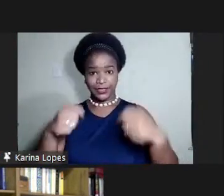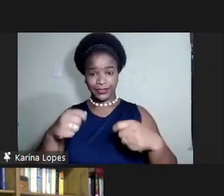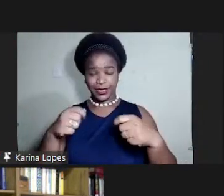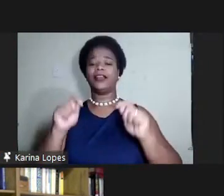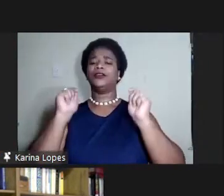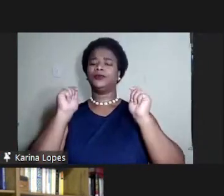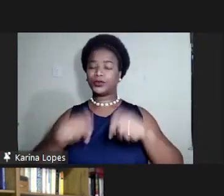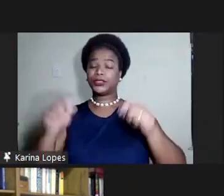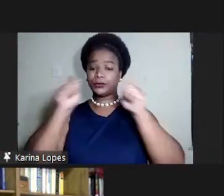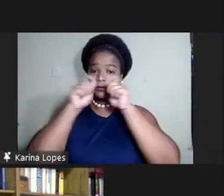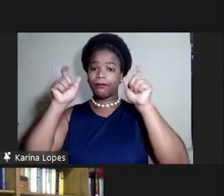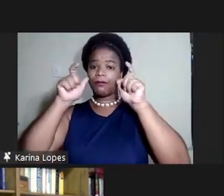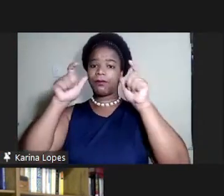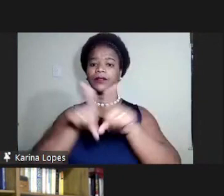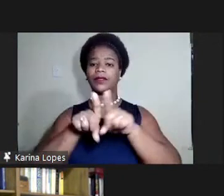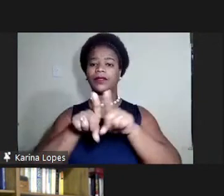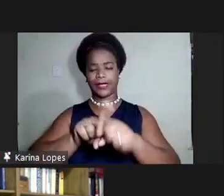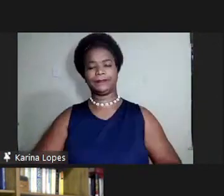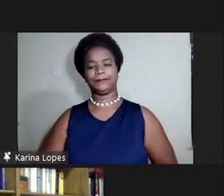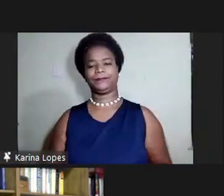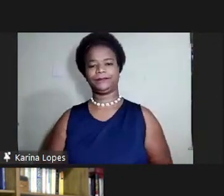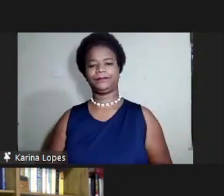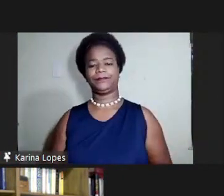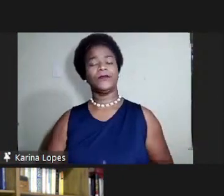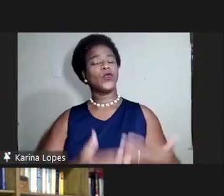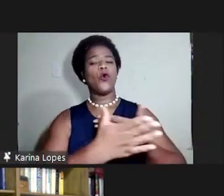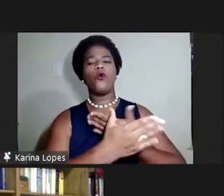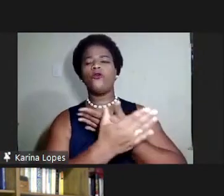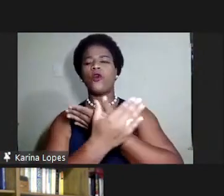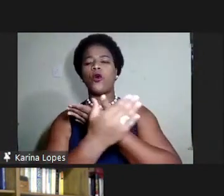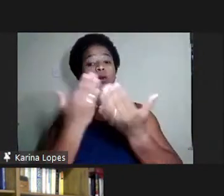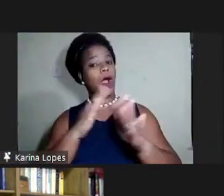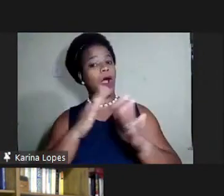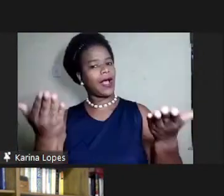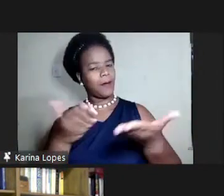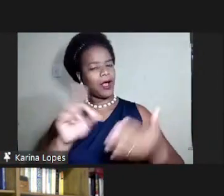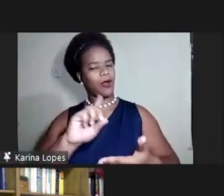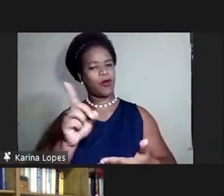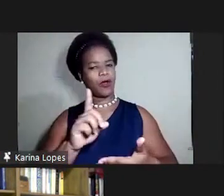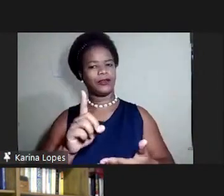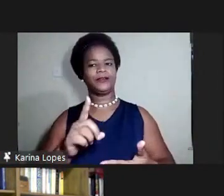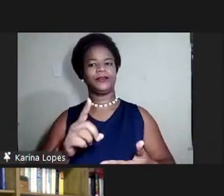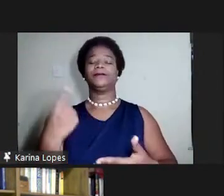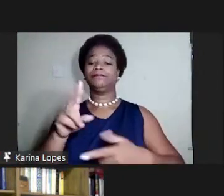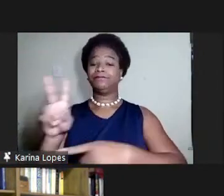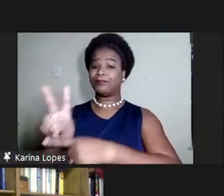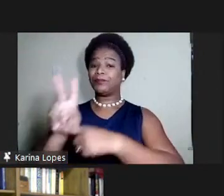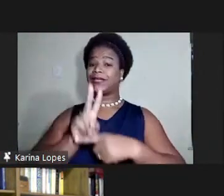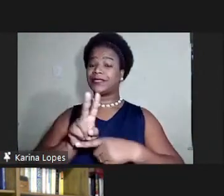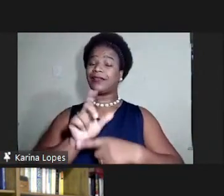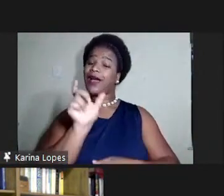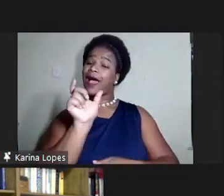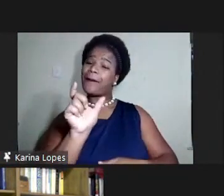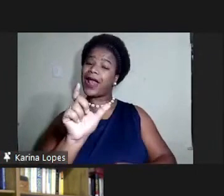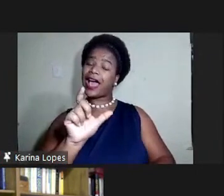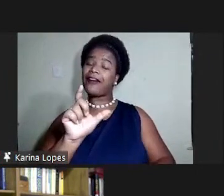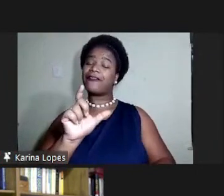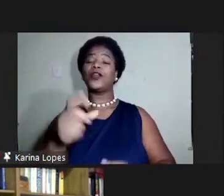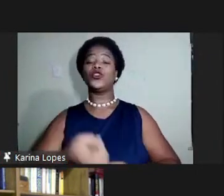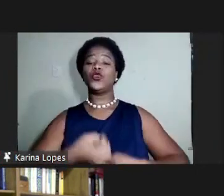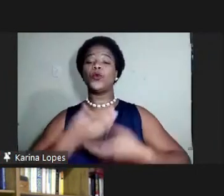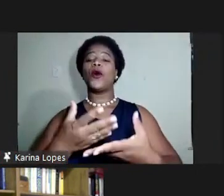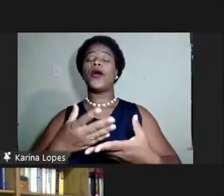também. O voo não termina aqui. Tomando emprestado as palavras do poeta, os homens passarão,